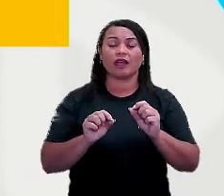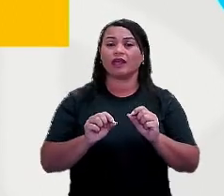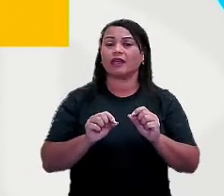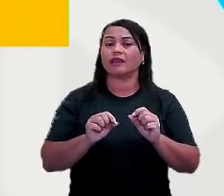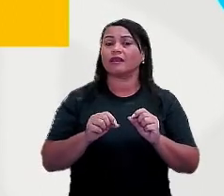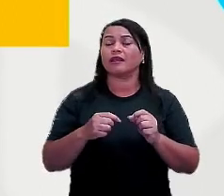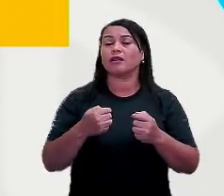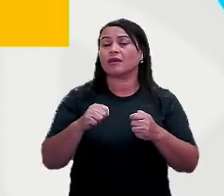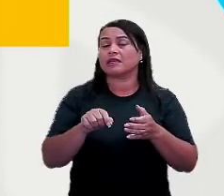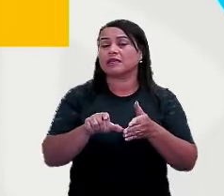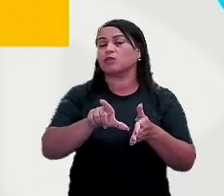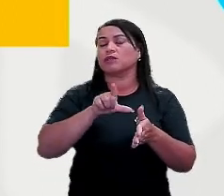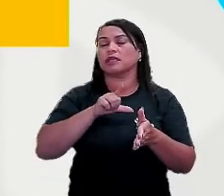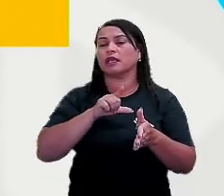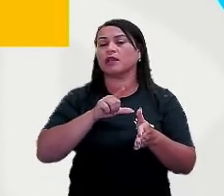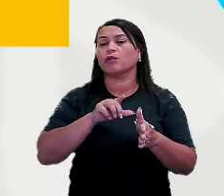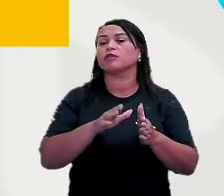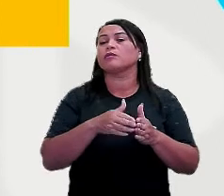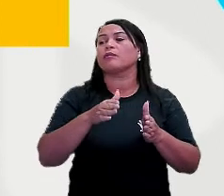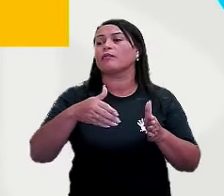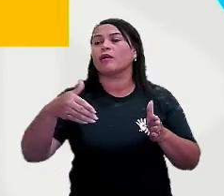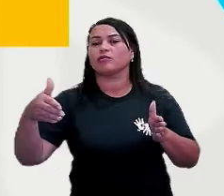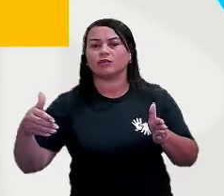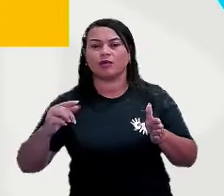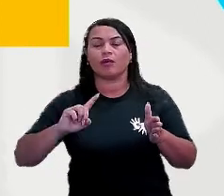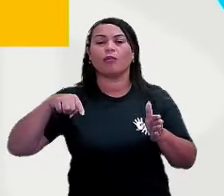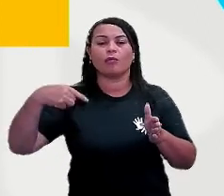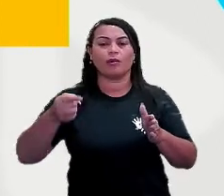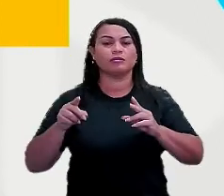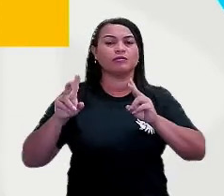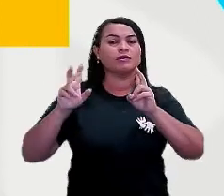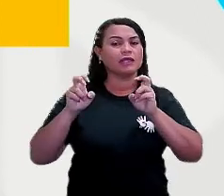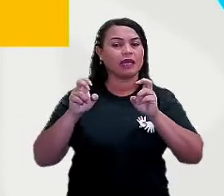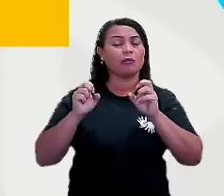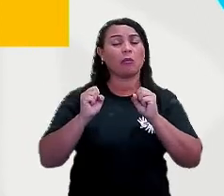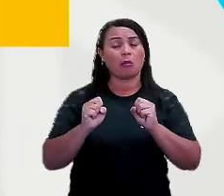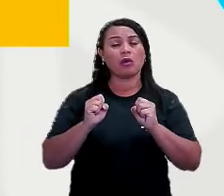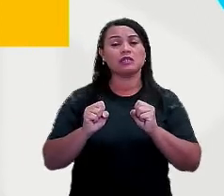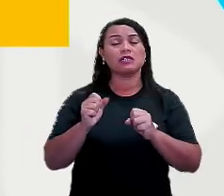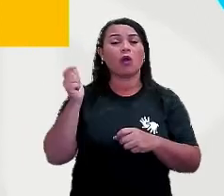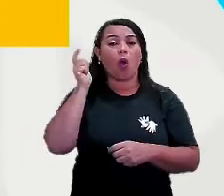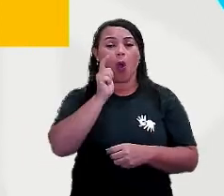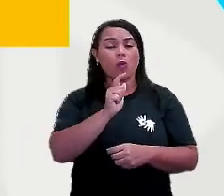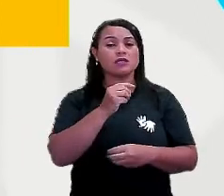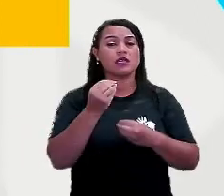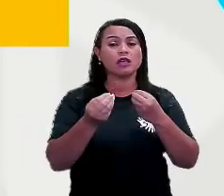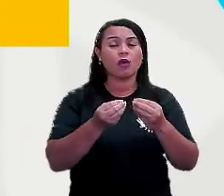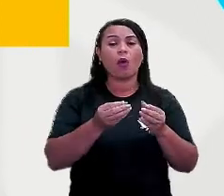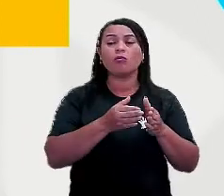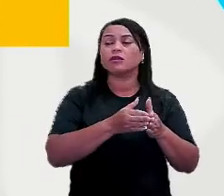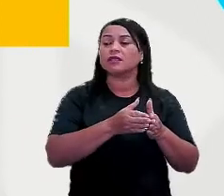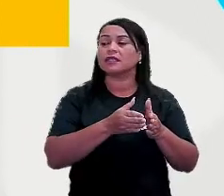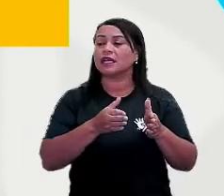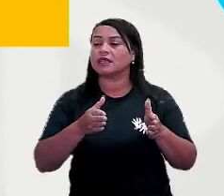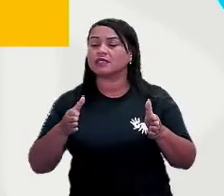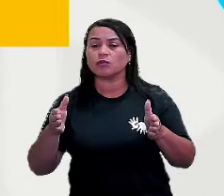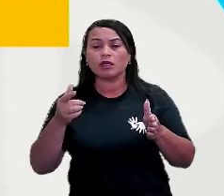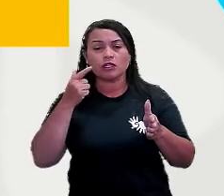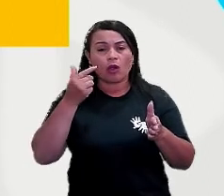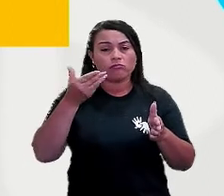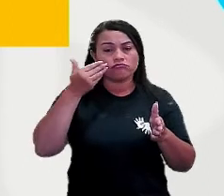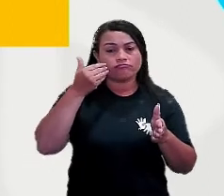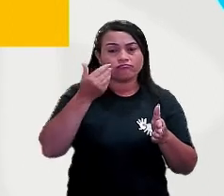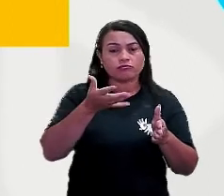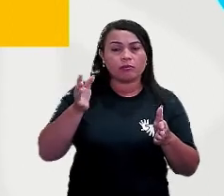de termos anteriores para que se determine o próximo termo. Pode-se obter o valor de um elemento da sequência apenas pela